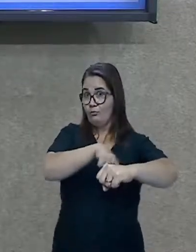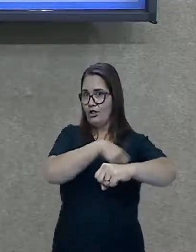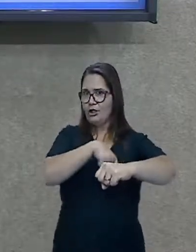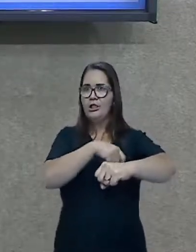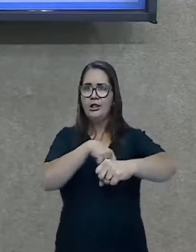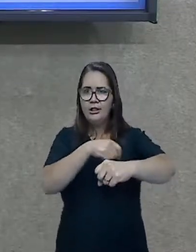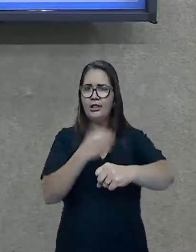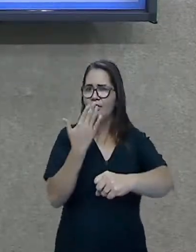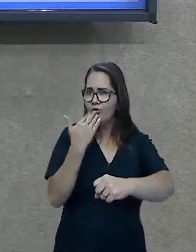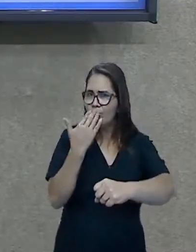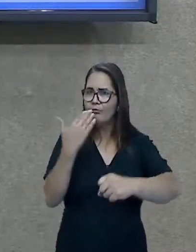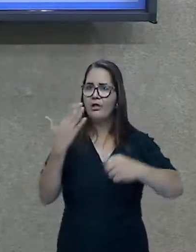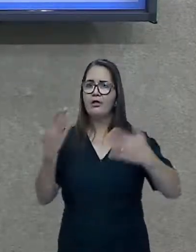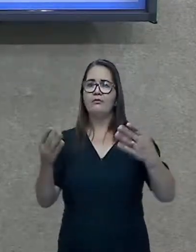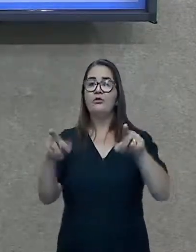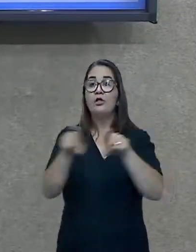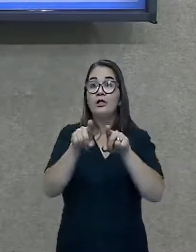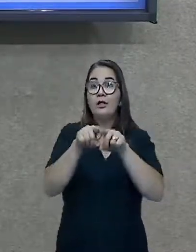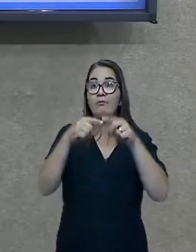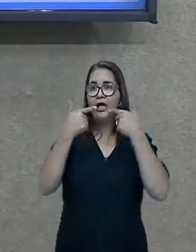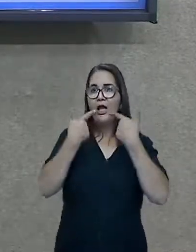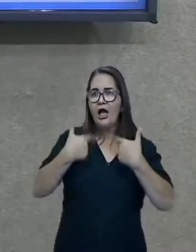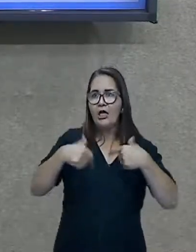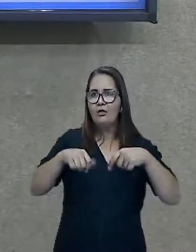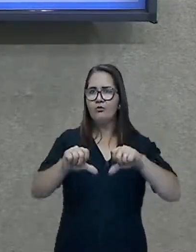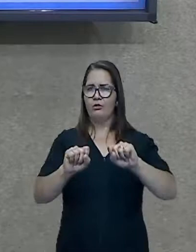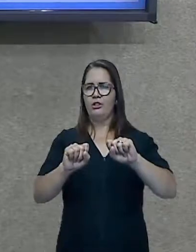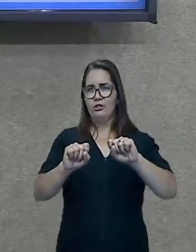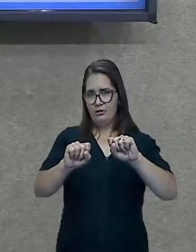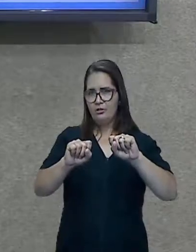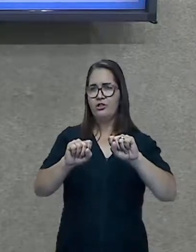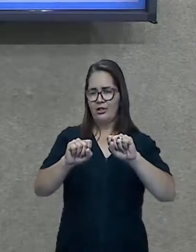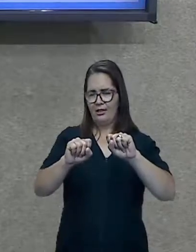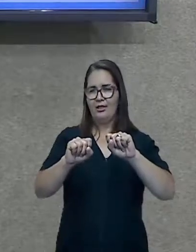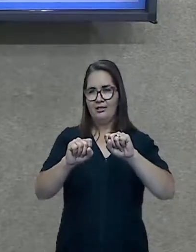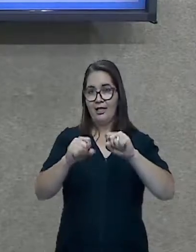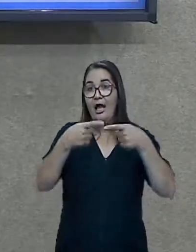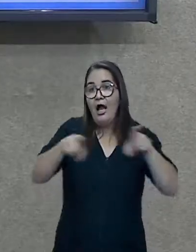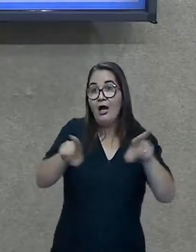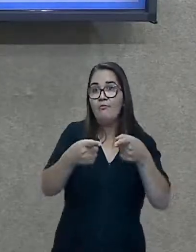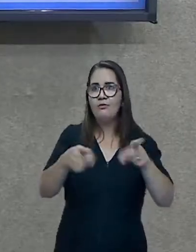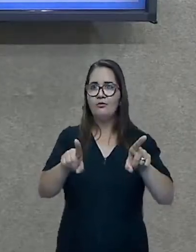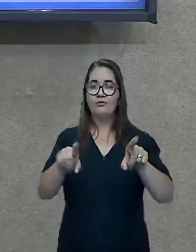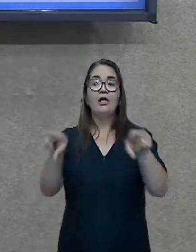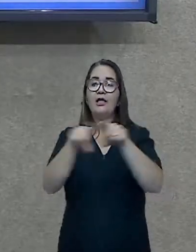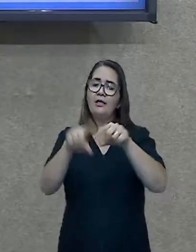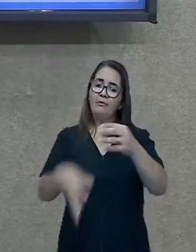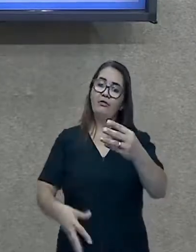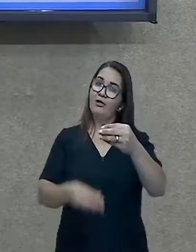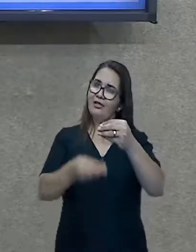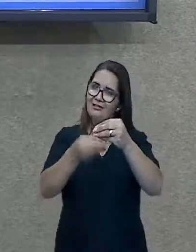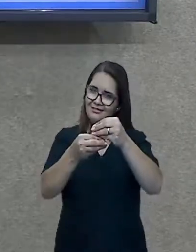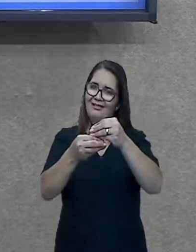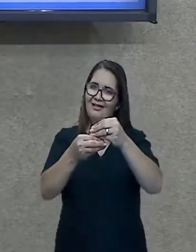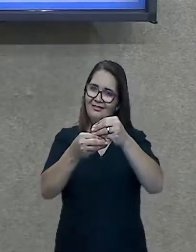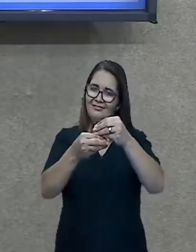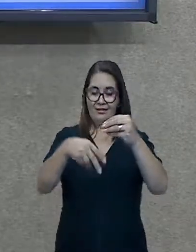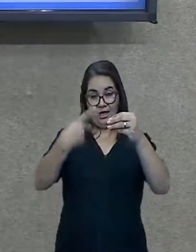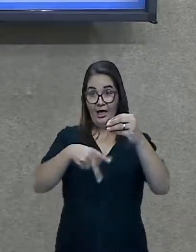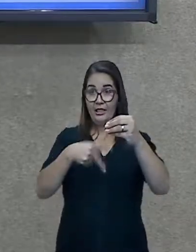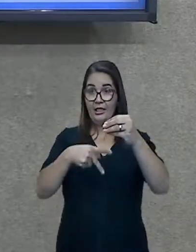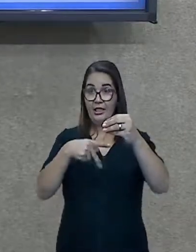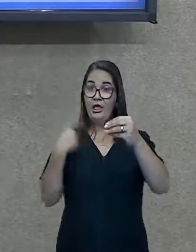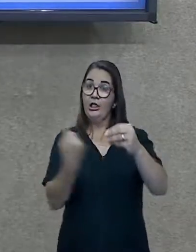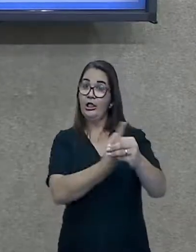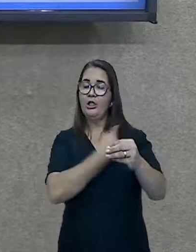aspectos religiosos e linguísticos, estão fortemente inseridos na nossa cultura nacional. Então, agora nós vamos